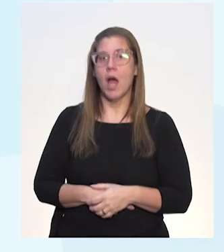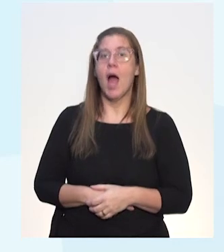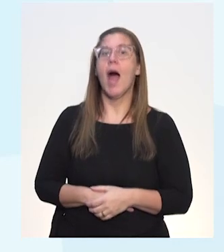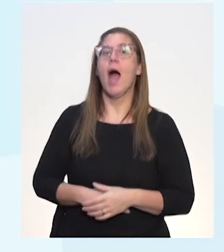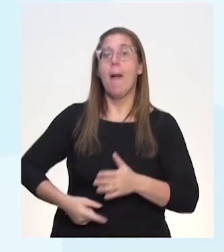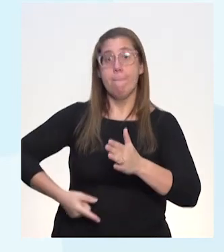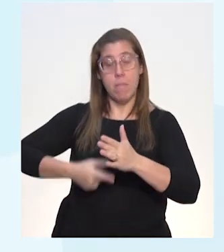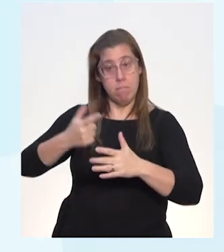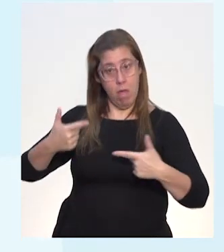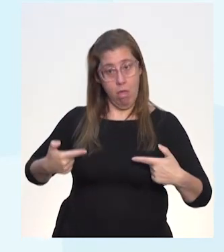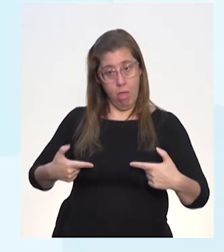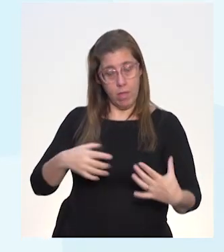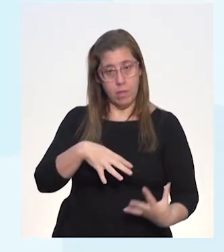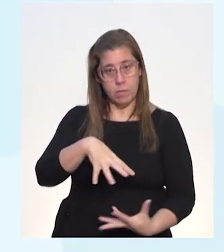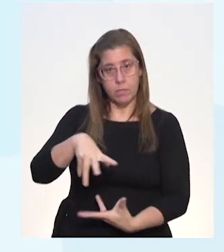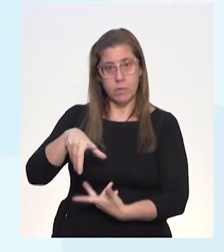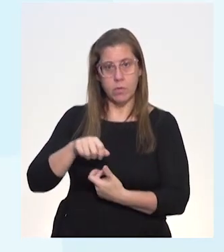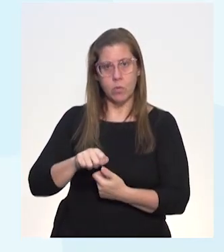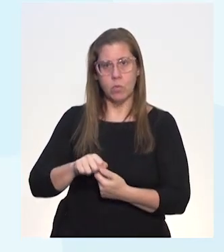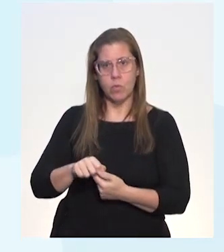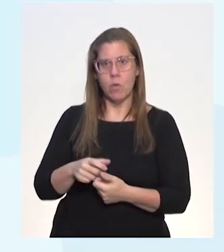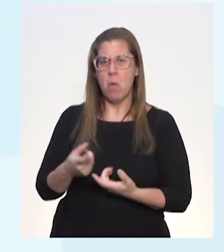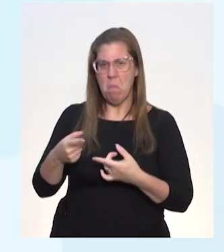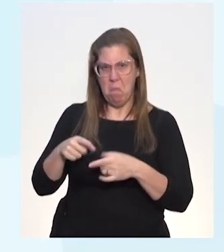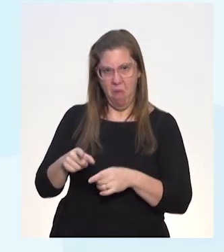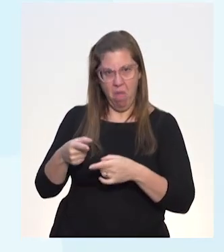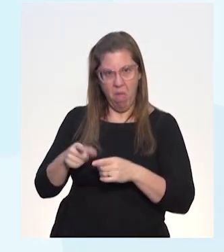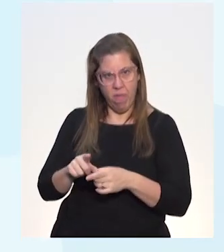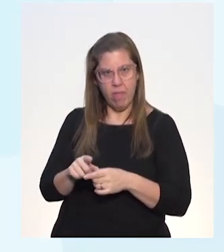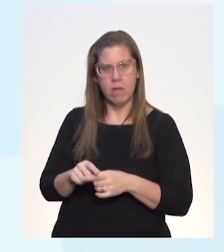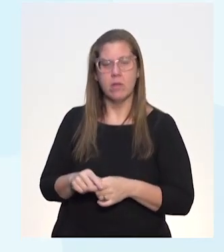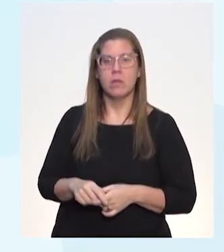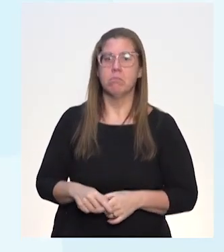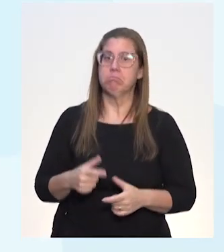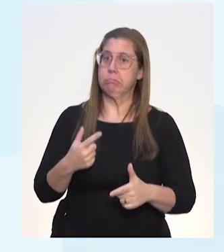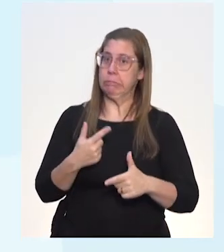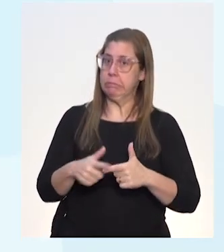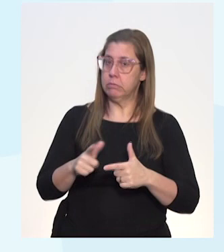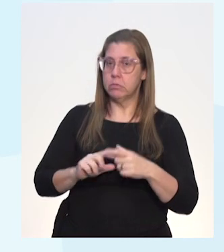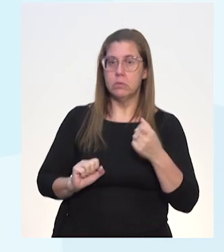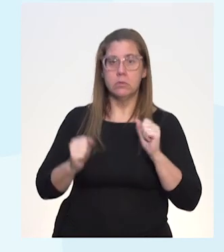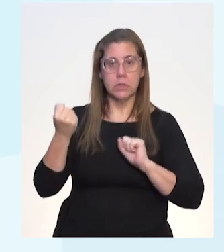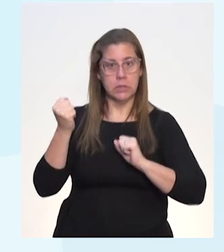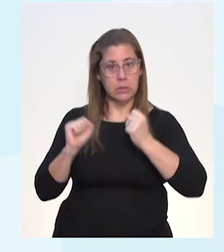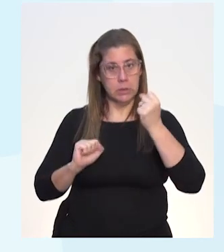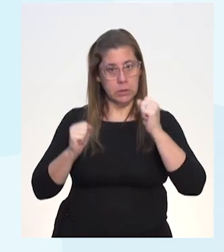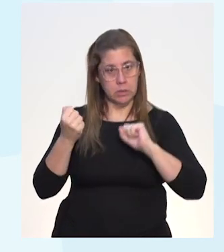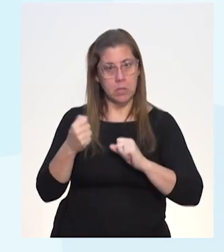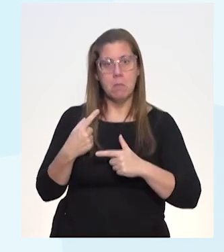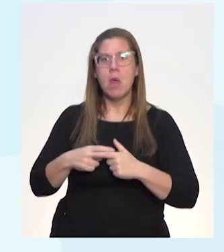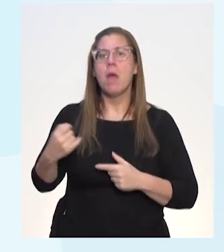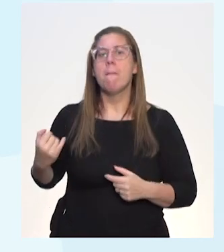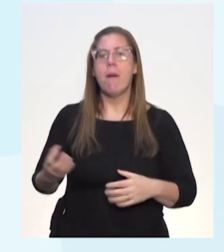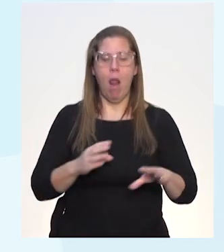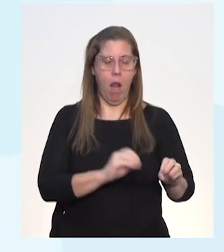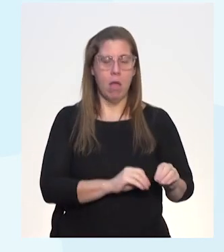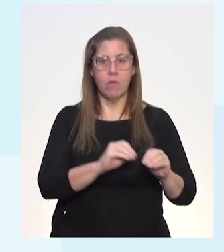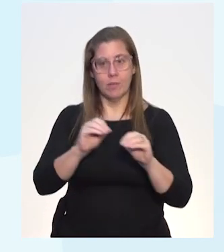A Primeira Guerra Mundial provocou um surto industrial em mim, pois a importação